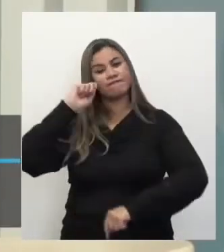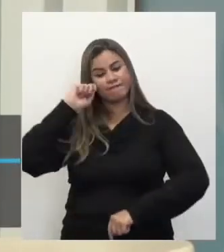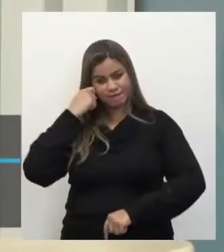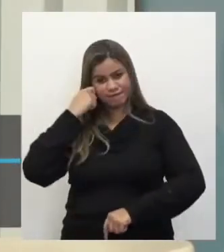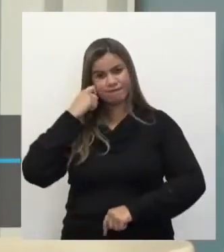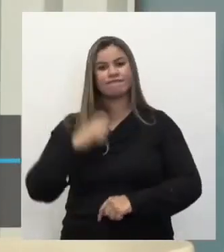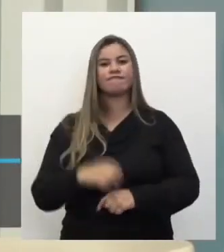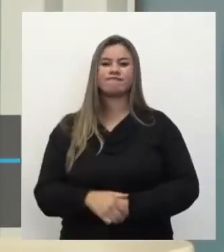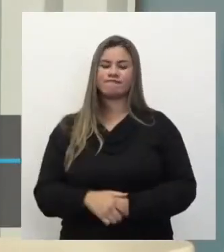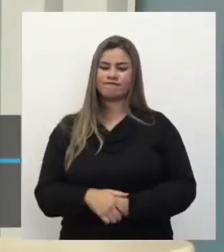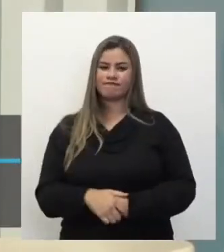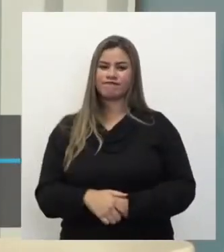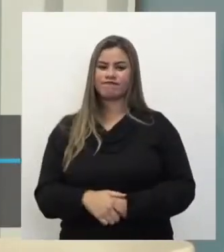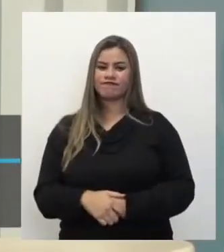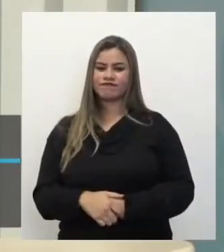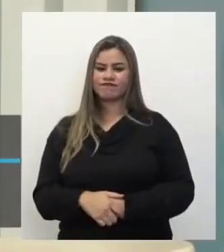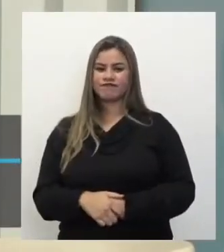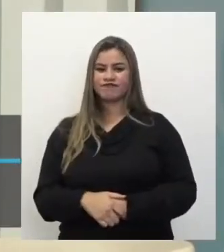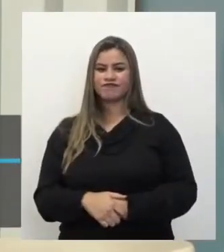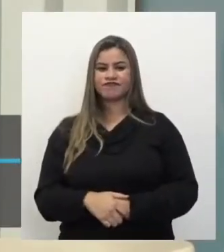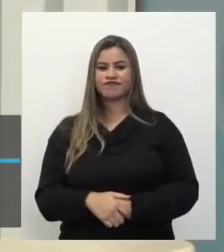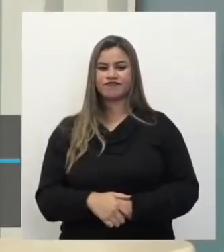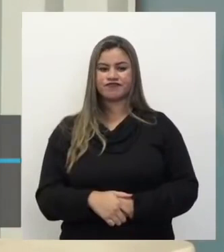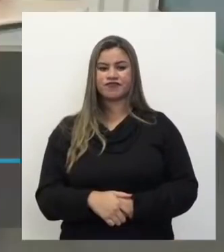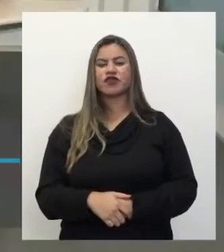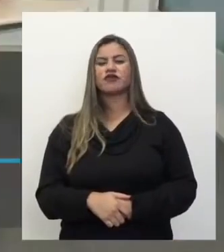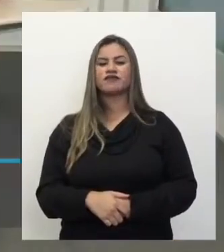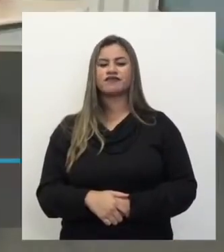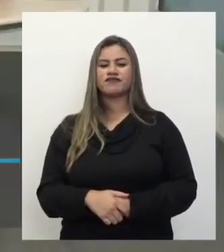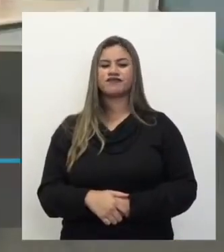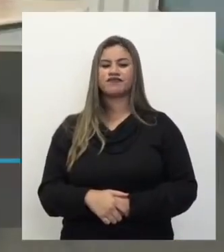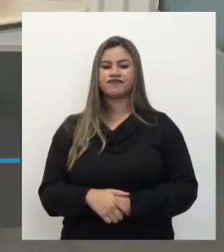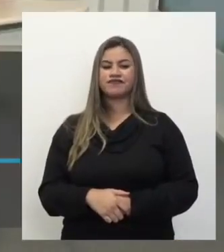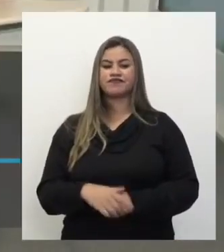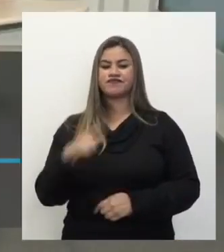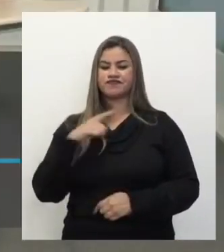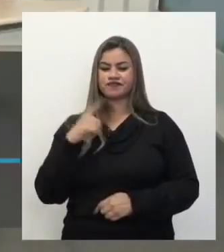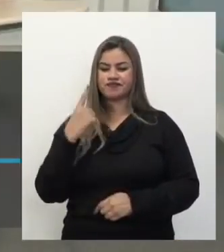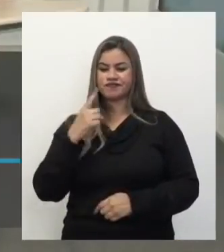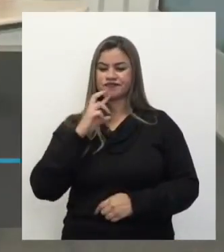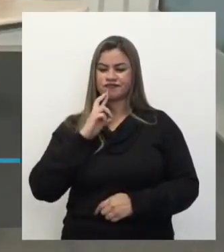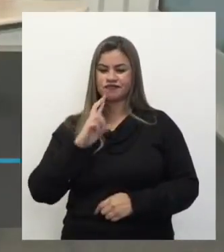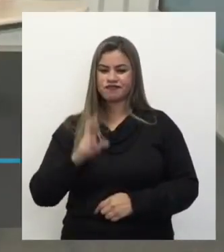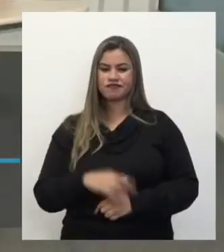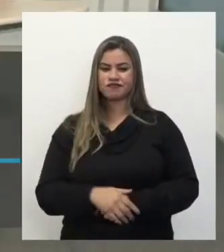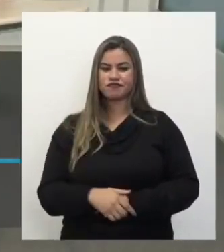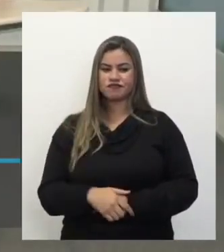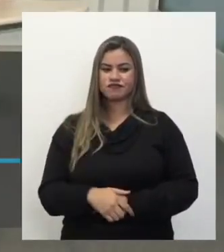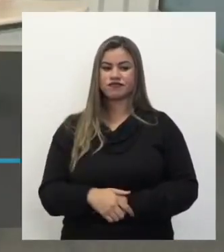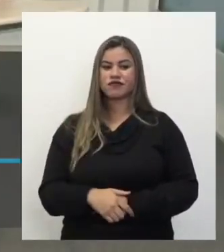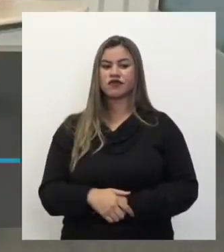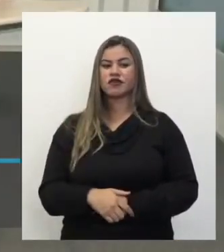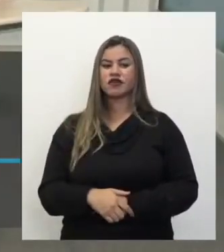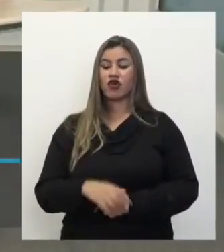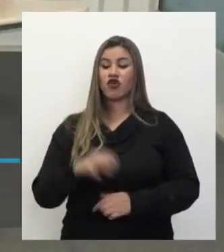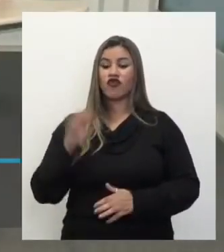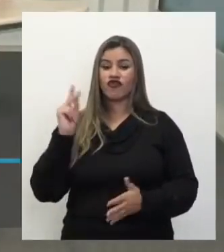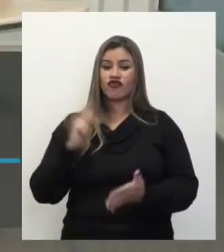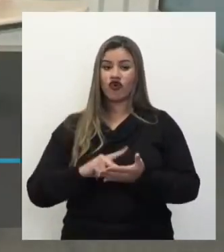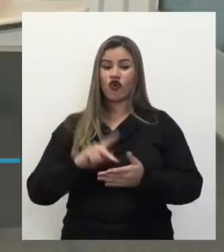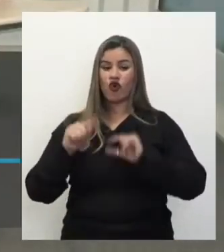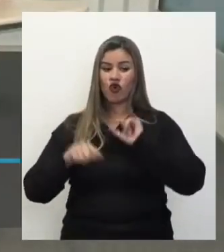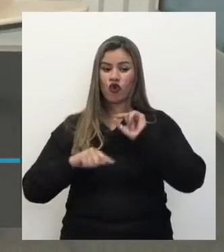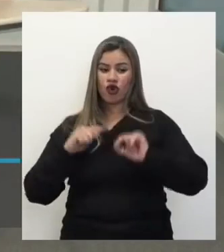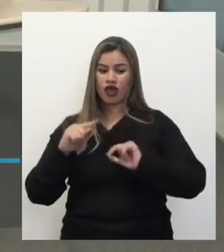Muito bem, gente. A Ana Lara, racismo, racismo. Já vi uma aqui. Olha, já vi uma aqui. Também achei uma bem legal. É o fato,